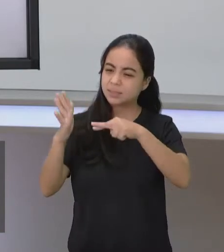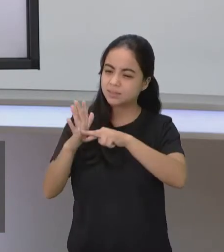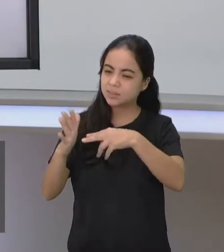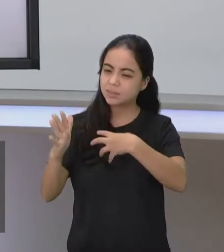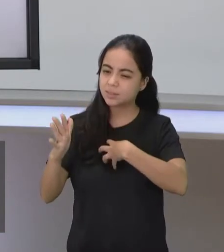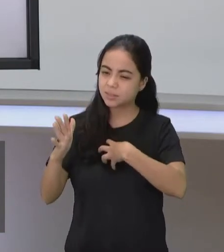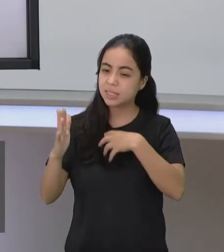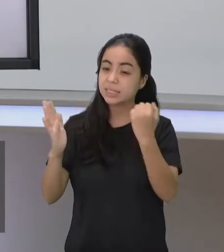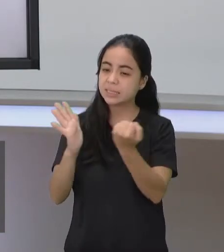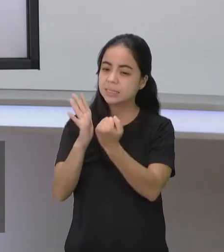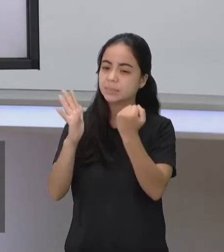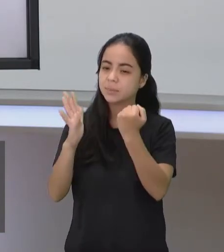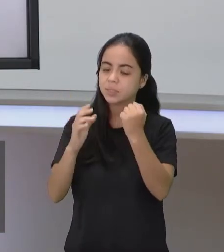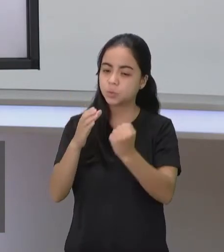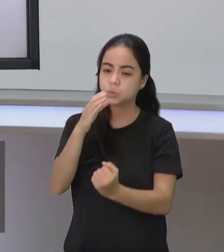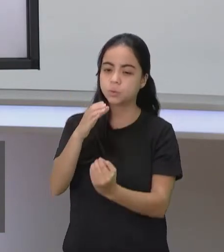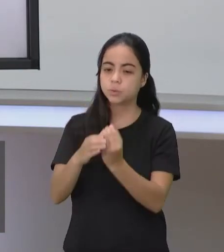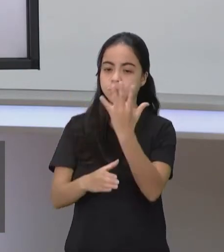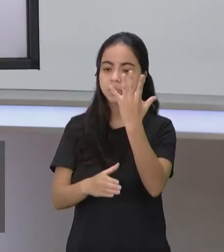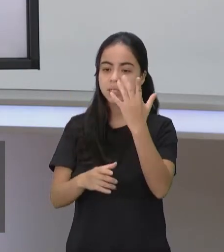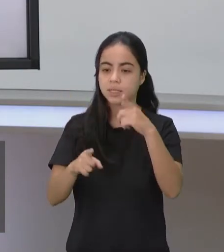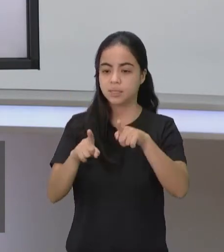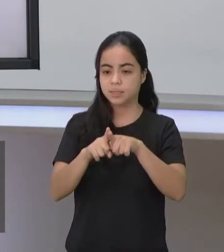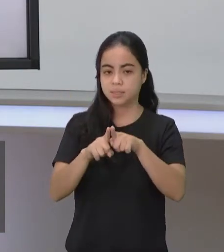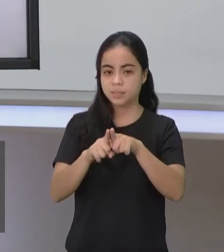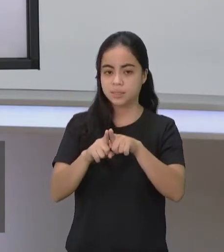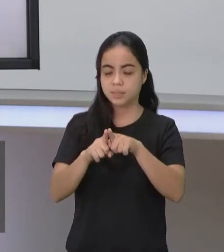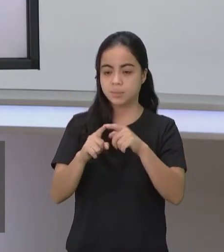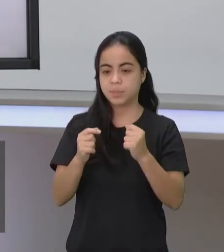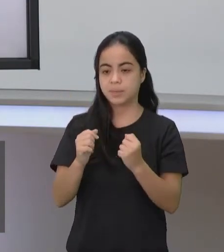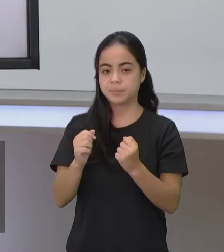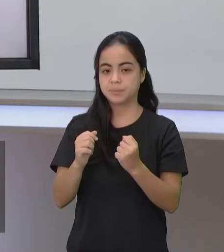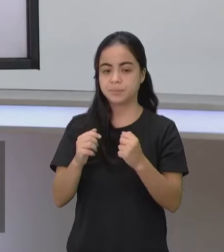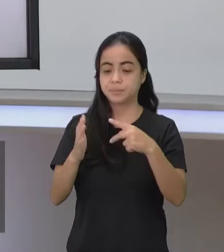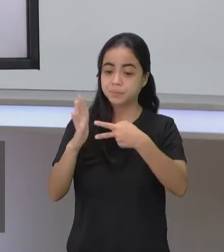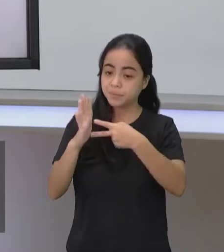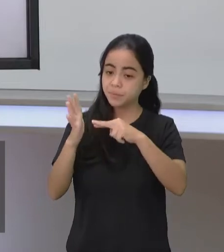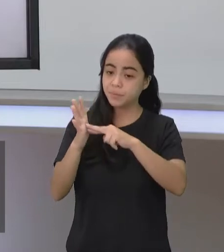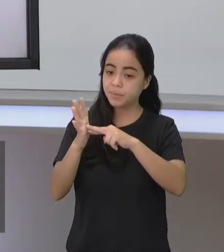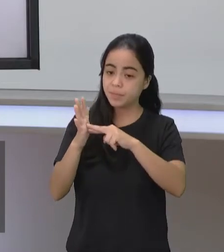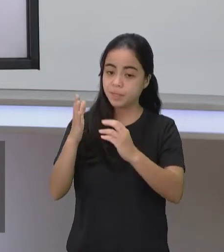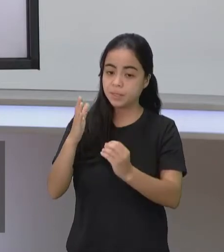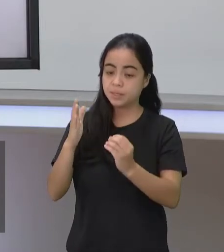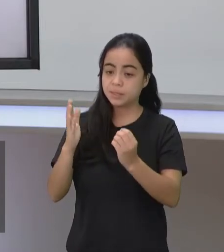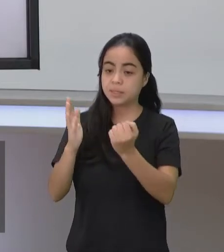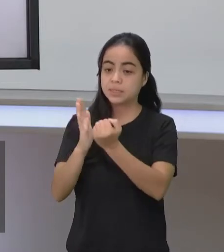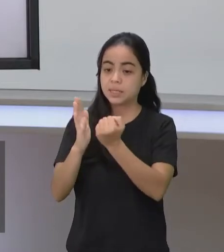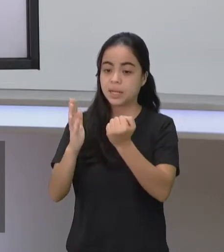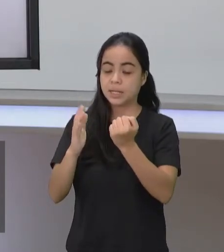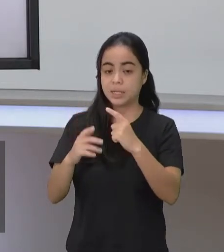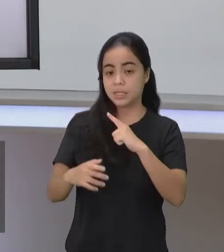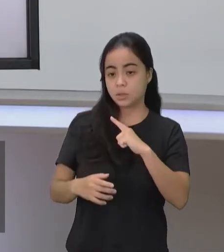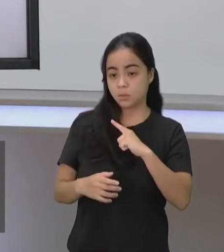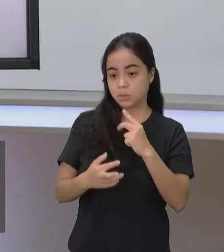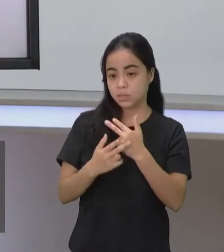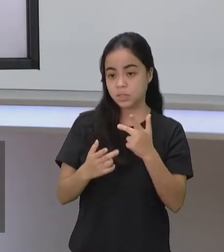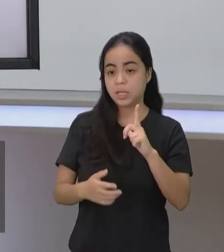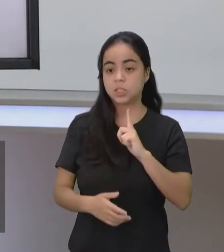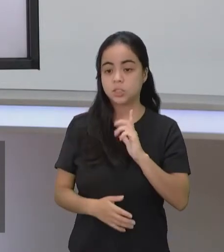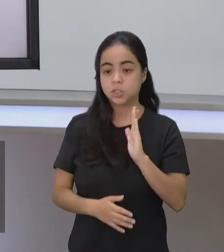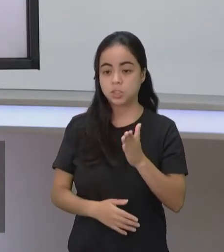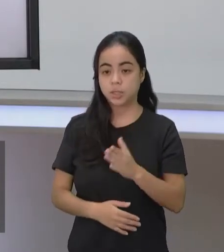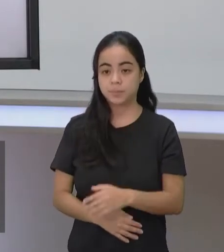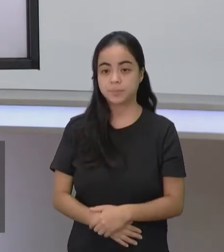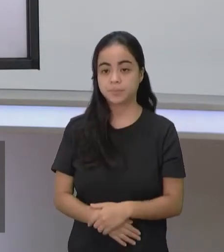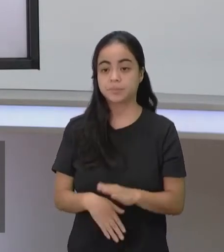e símbolos que a gente cria, né, e significados que a gente dá tanto para esses símbolos quanto para as coisas que já existem, né?